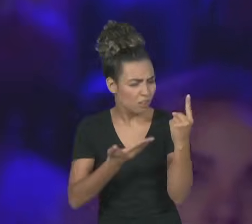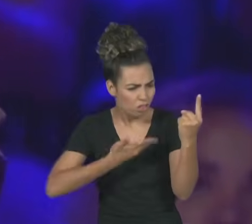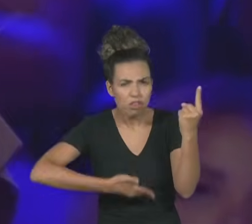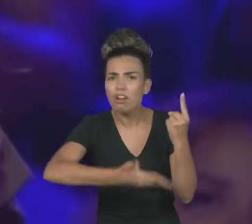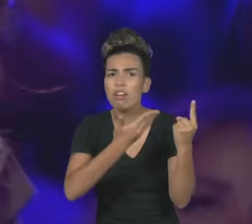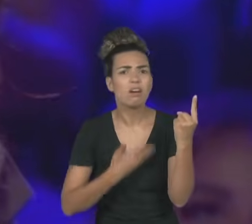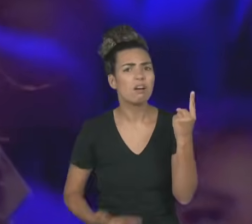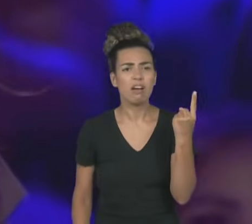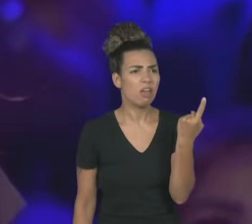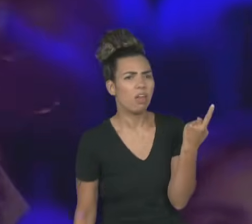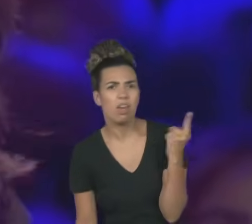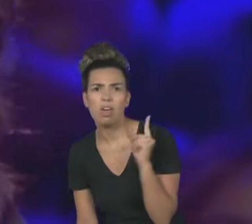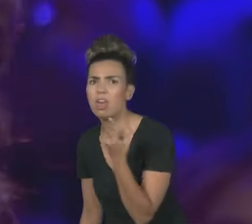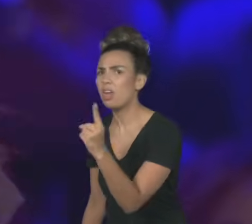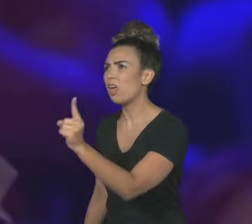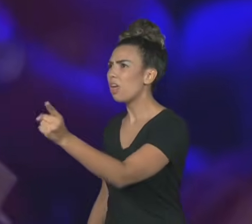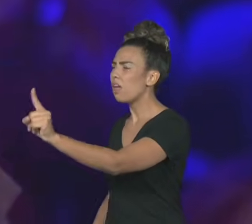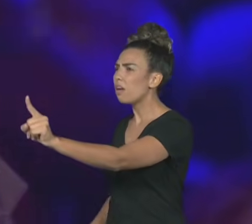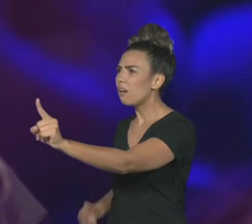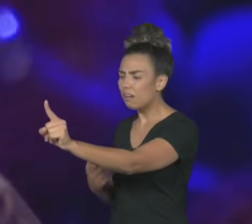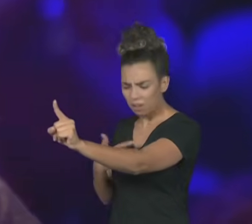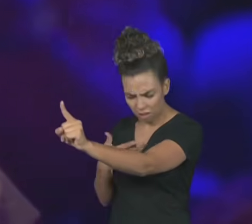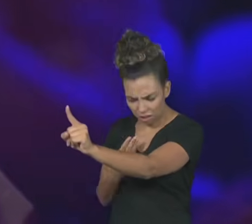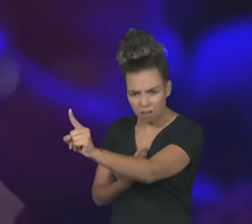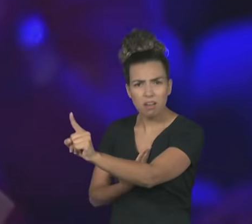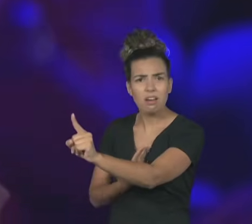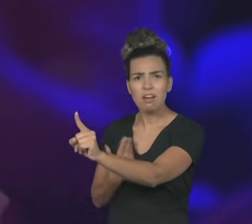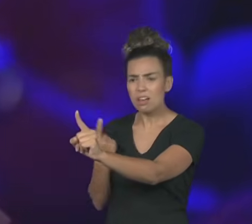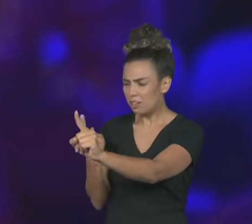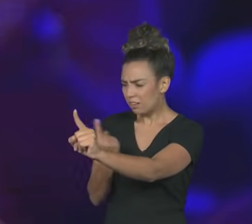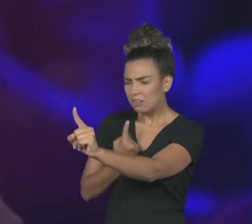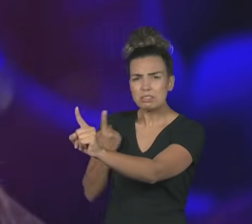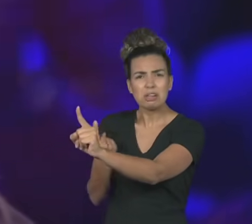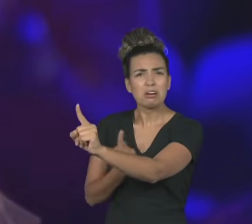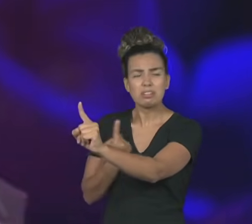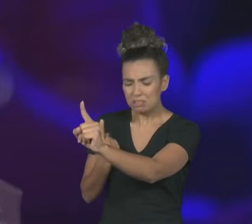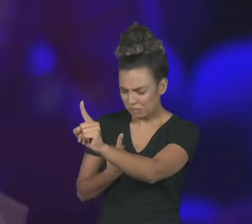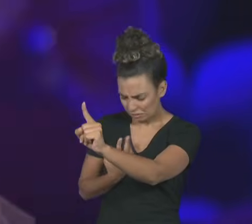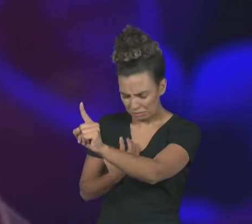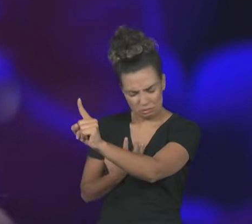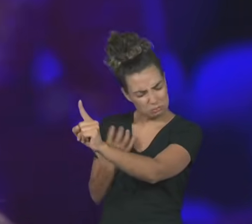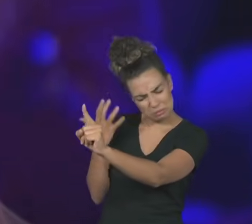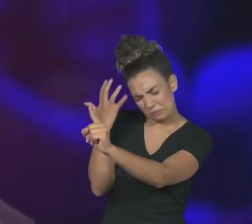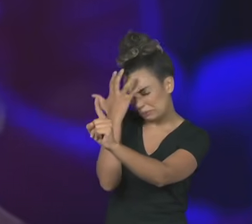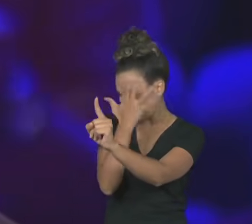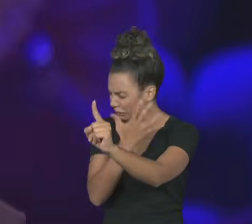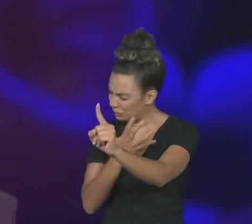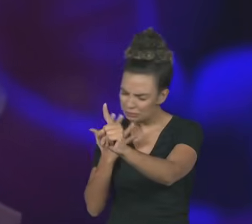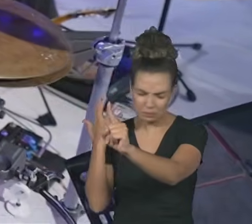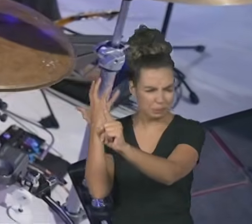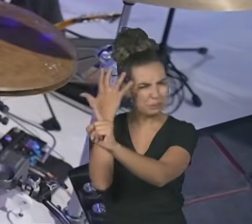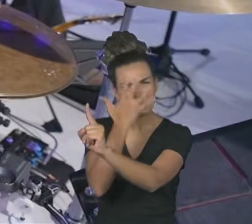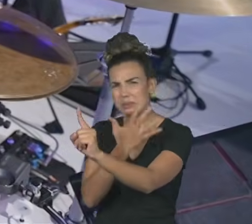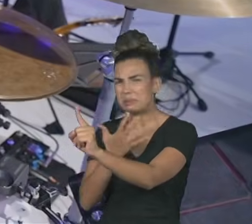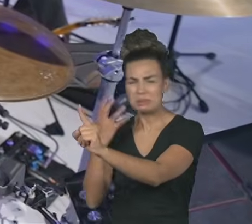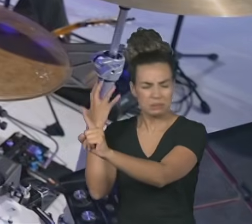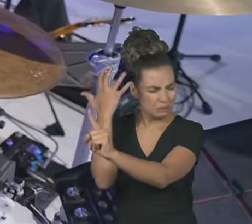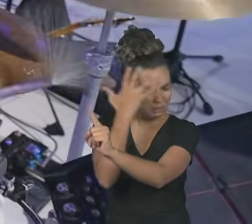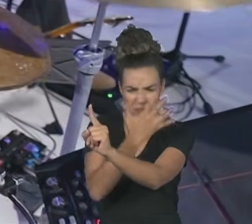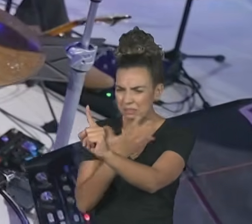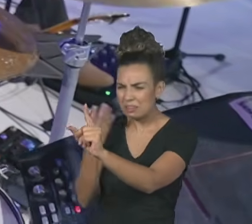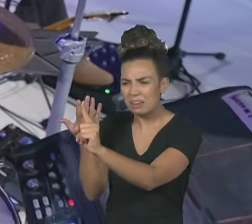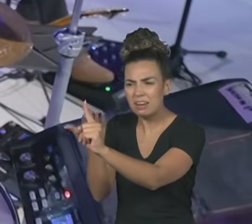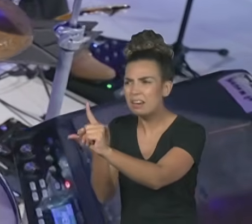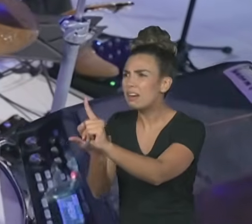Procuraste um outro ninho, em desalinho ficou meu coração. Meu peito agora